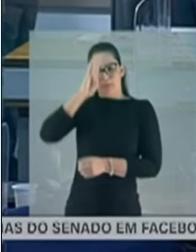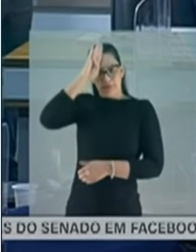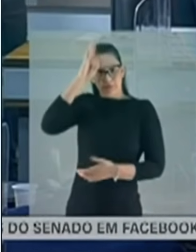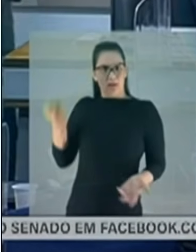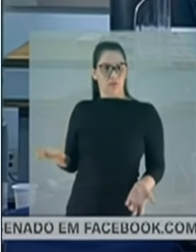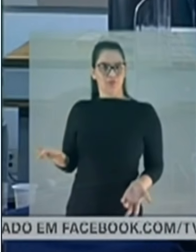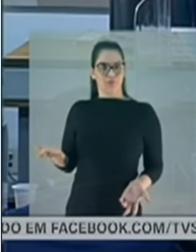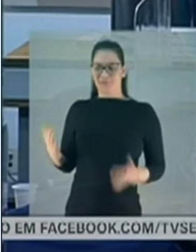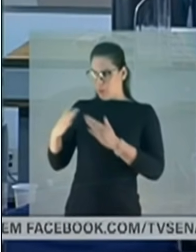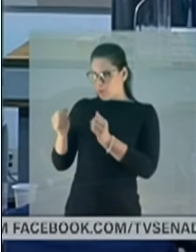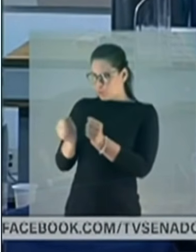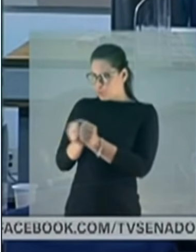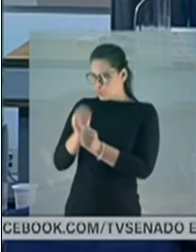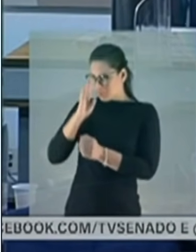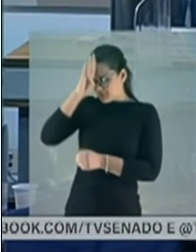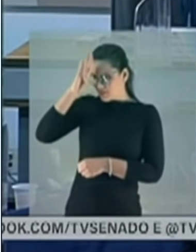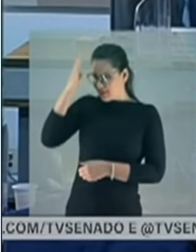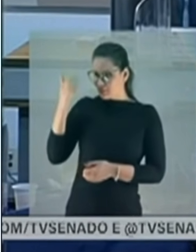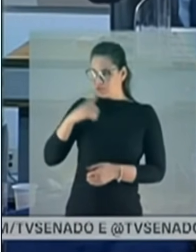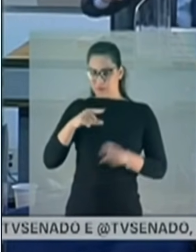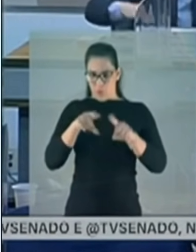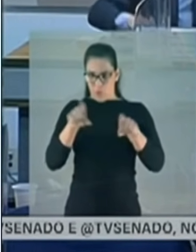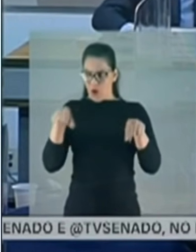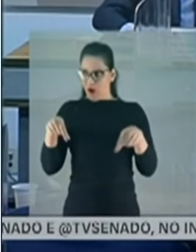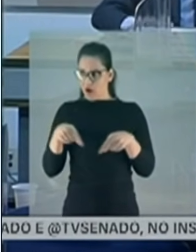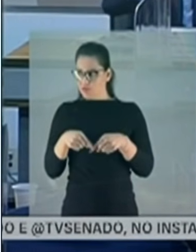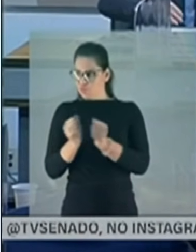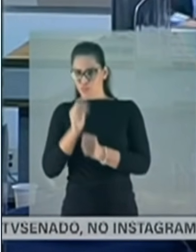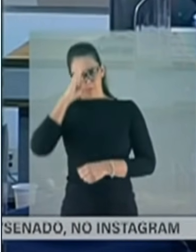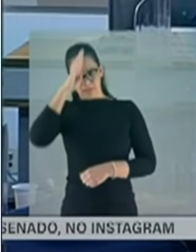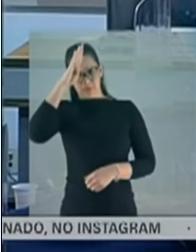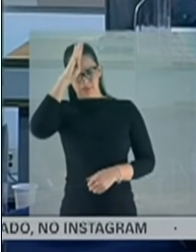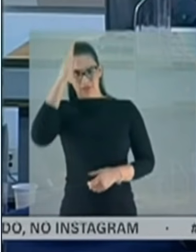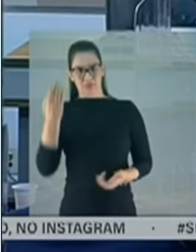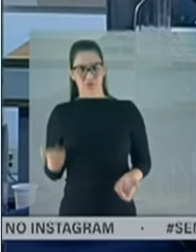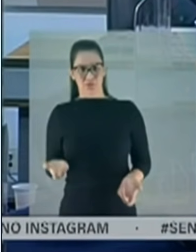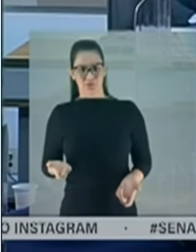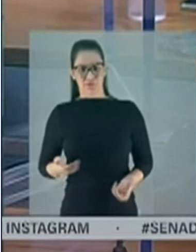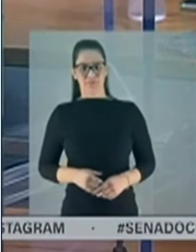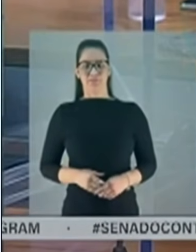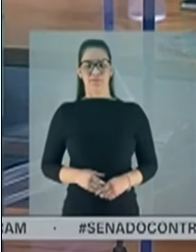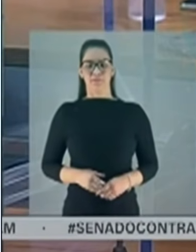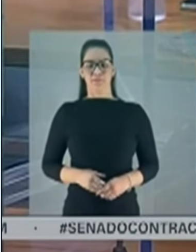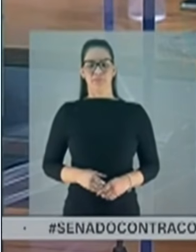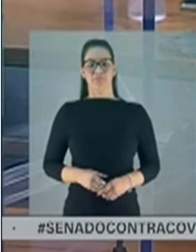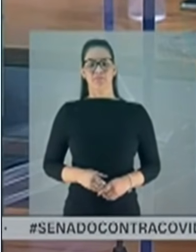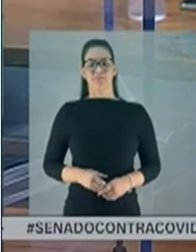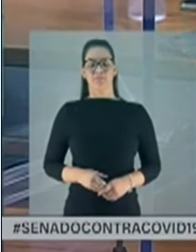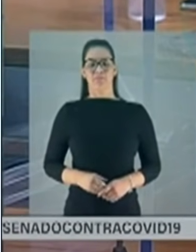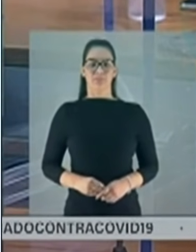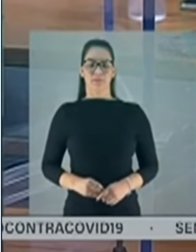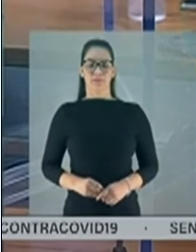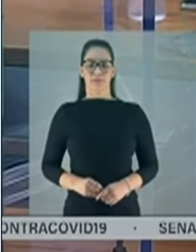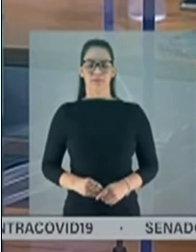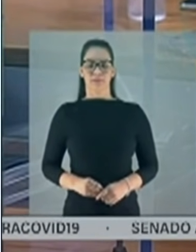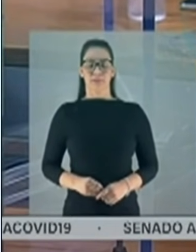Deve estar presidente. tá morando lá, deve estar na casa, num quarto contínuo, sei lá. Deixa. Deve estar morando lá junto. Senador Randolph. Isso.